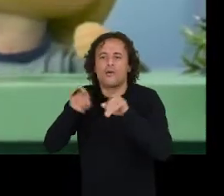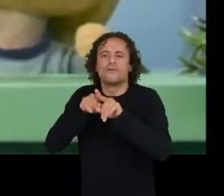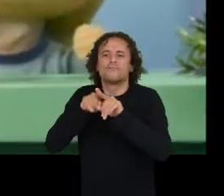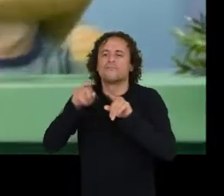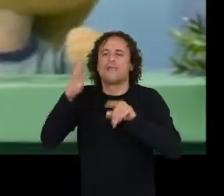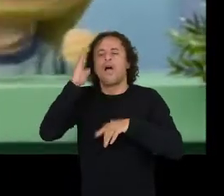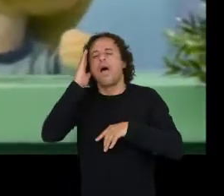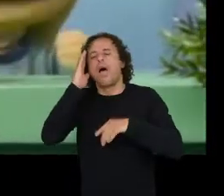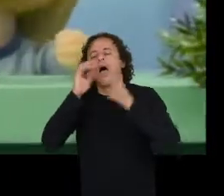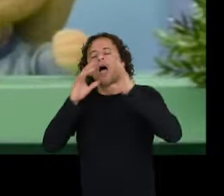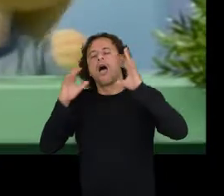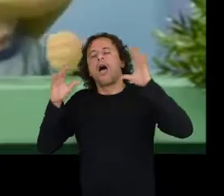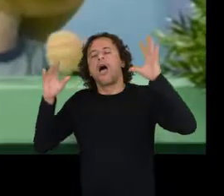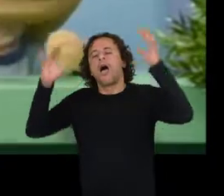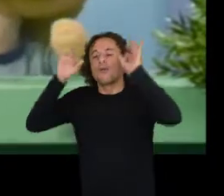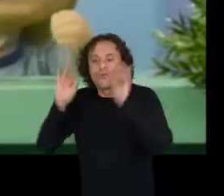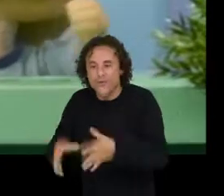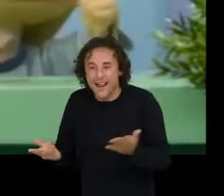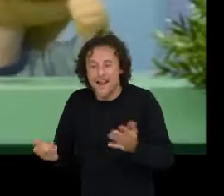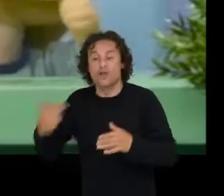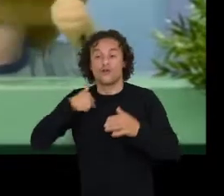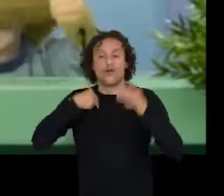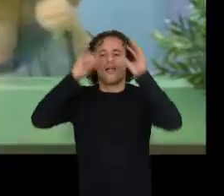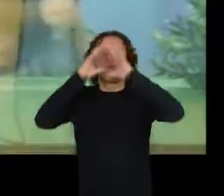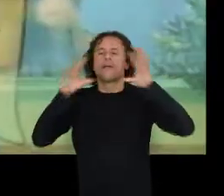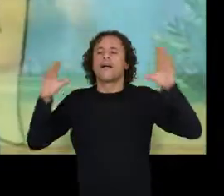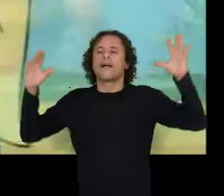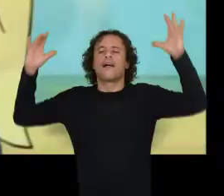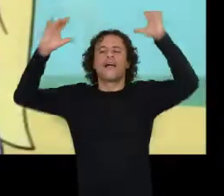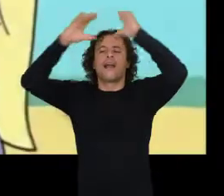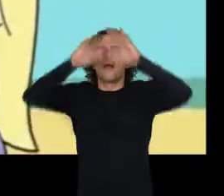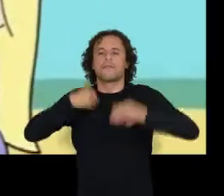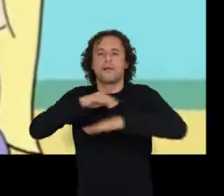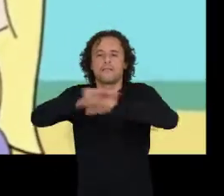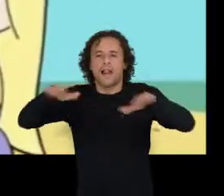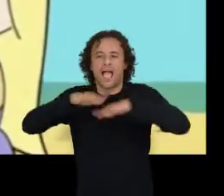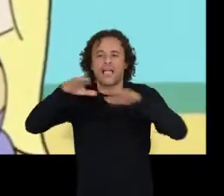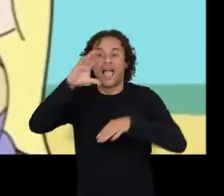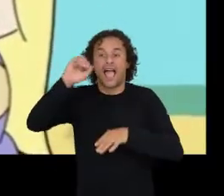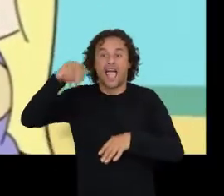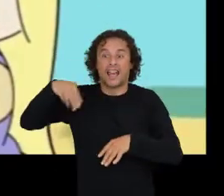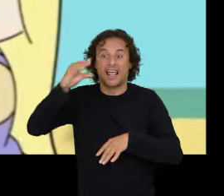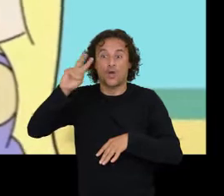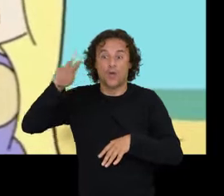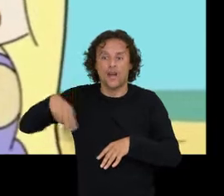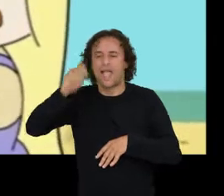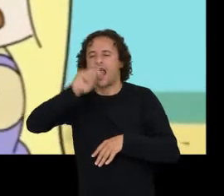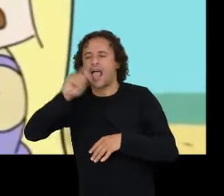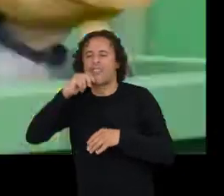Ai, eu estaba a imaginar que tomaba un xeado de chocolate e tutti frutti nunha praia de Cancún.